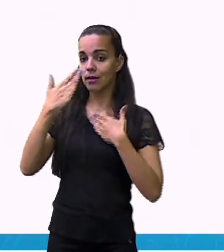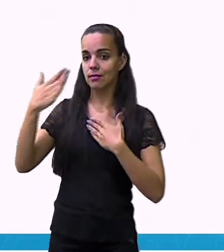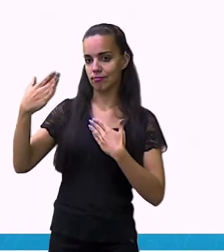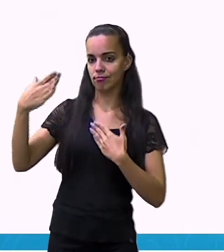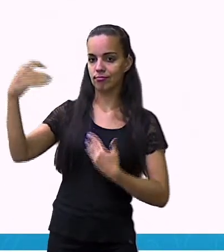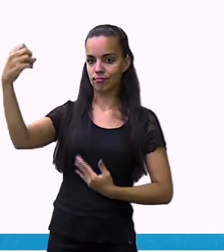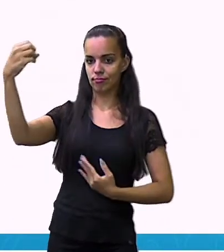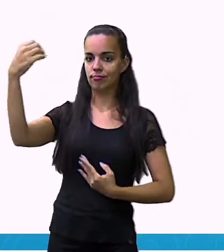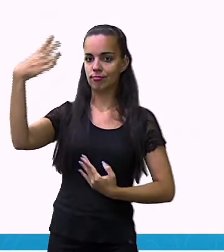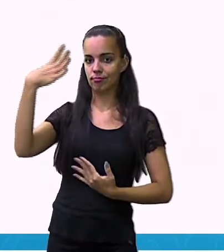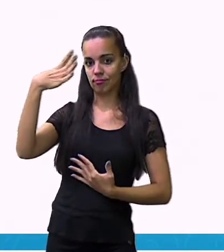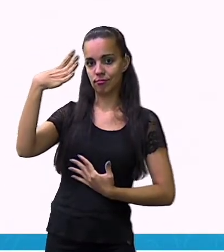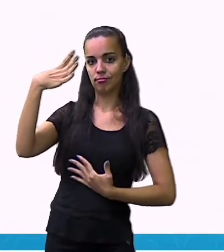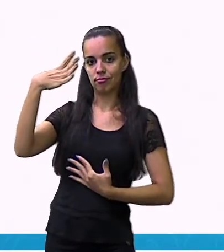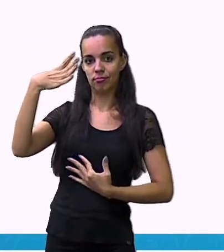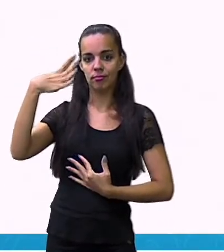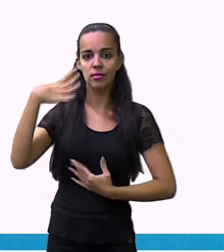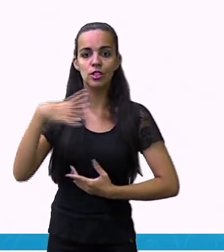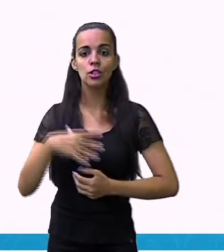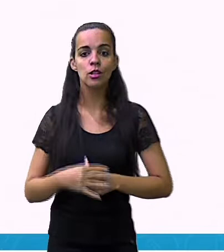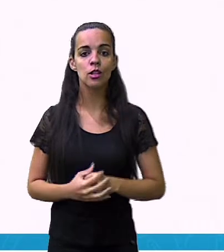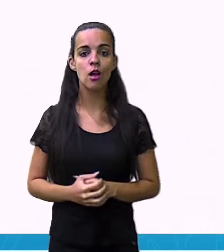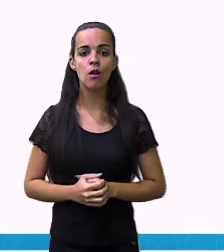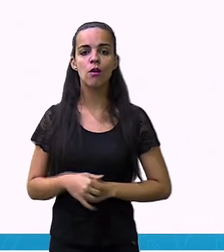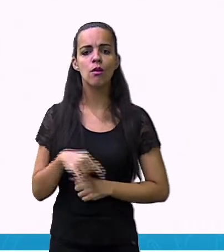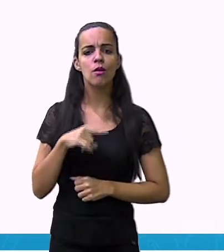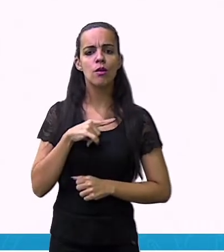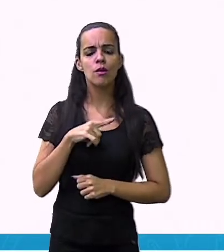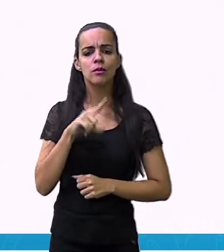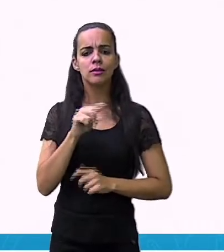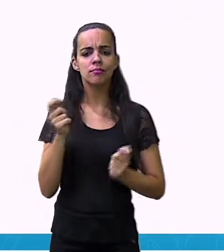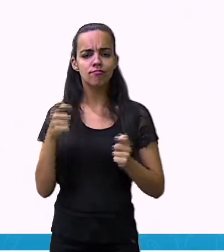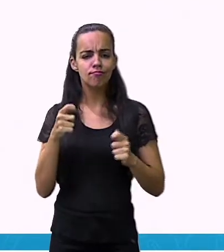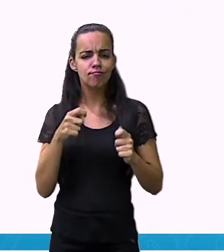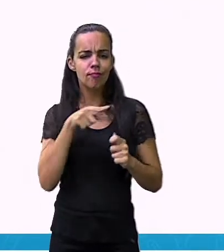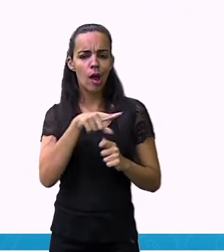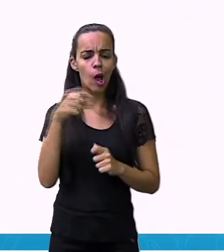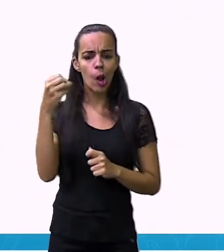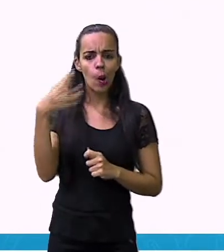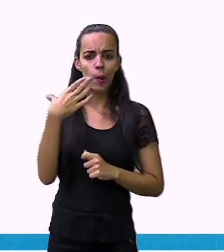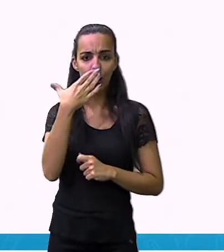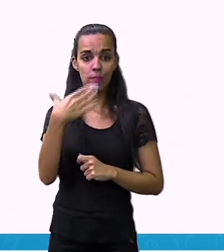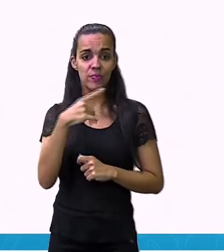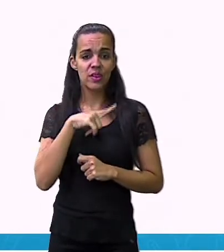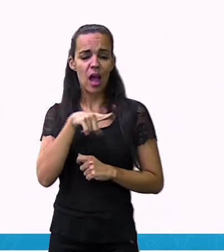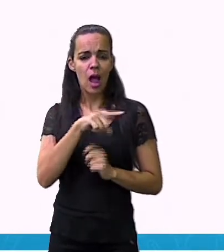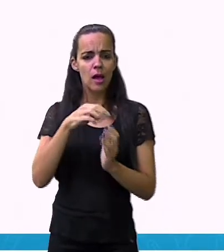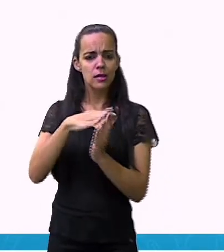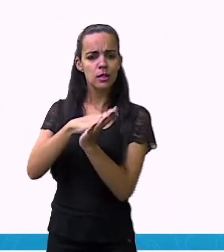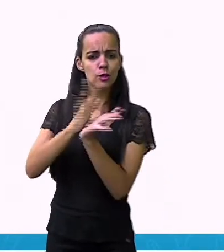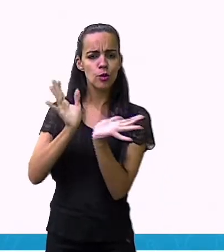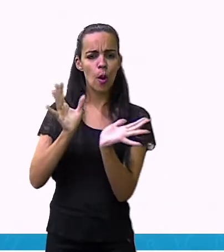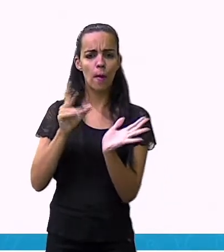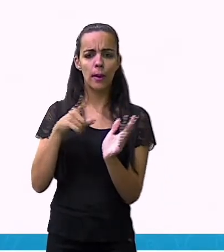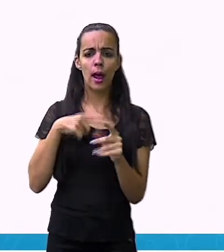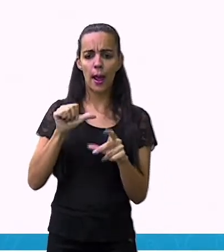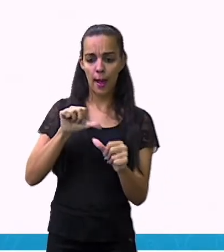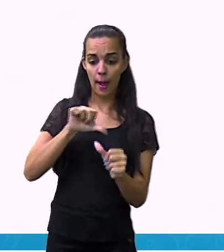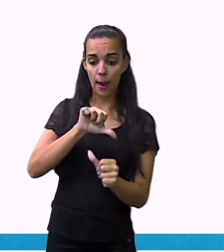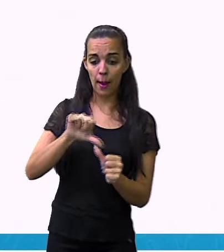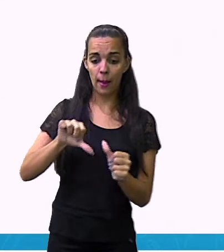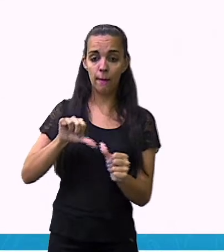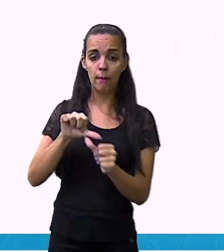sombra, ela ocupa todo o espaço que está de trás de um objeto com uma fonte de luz em